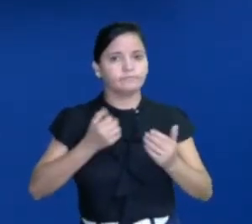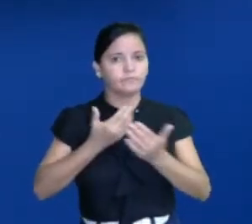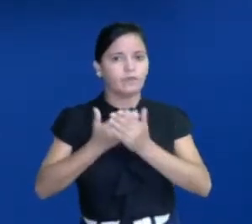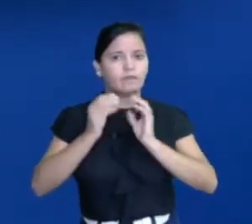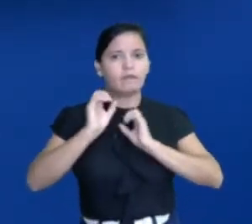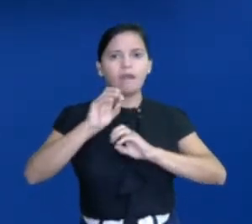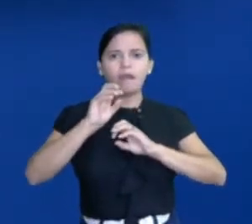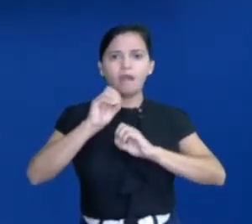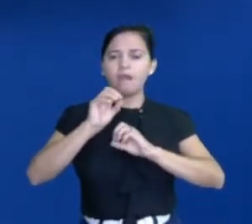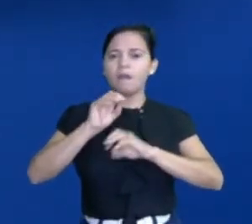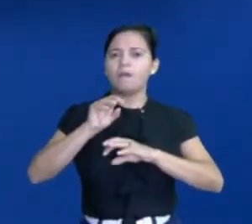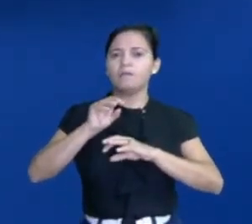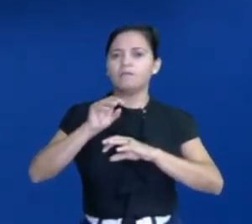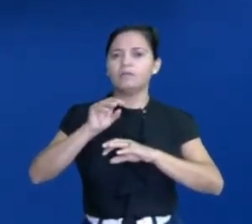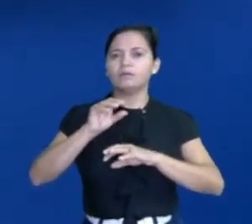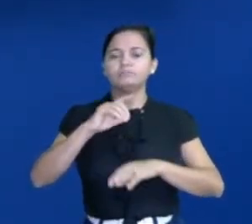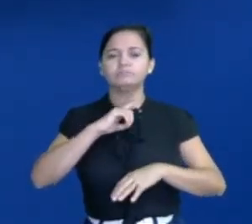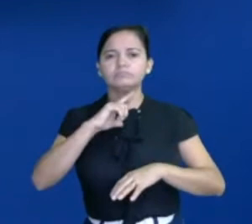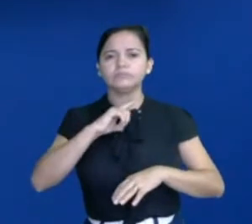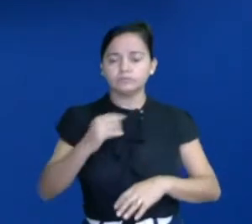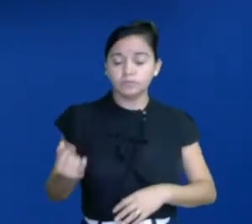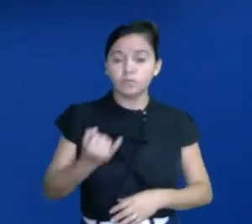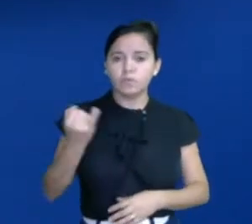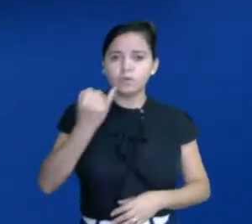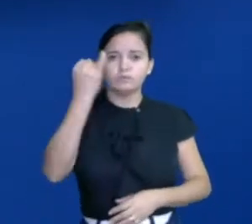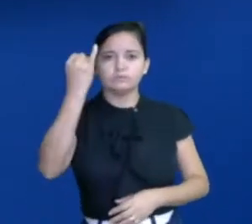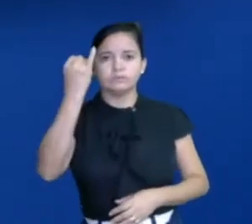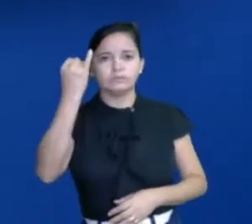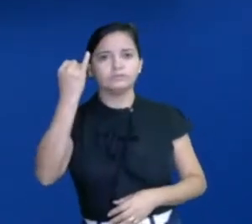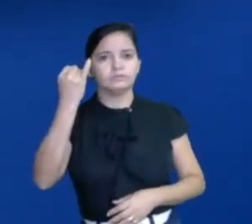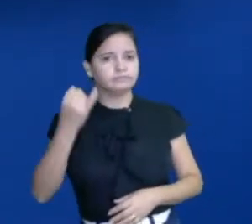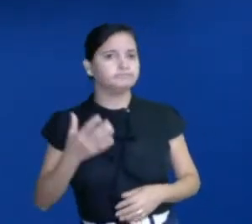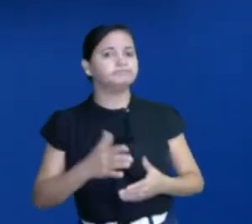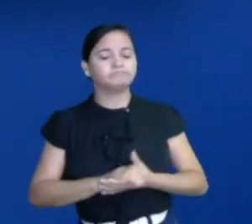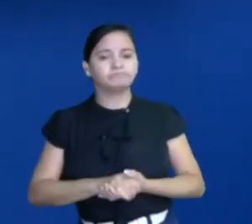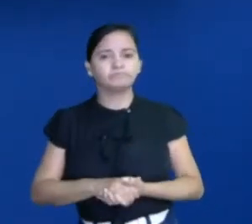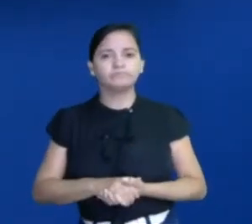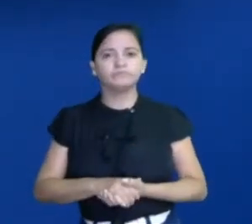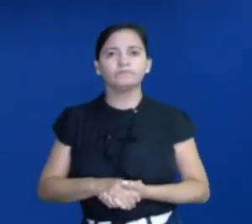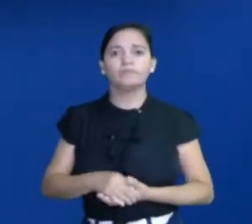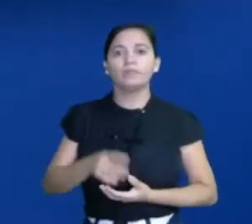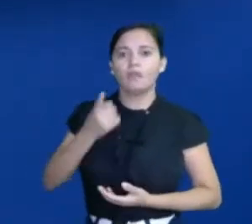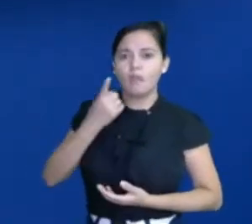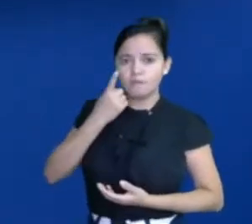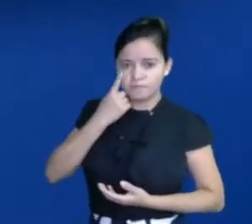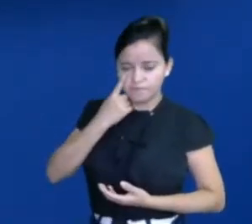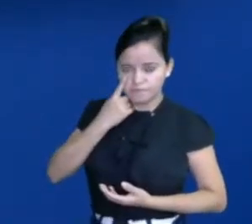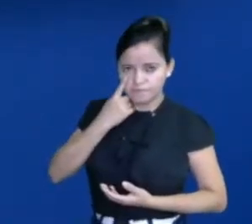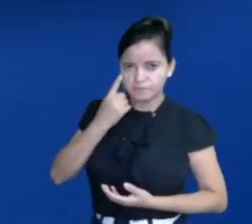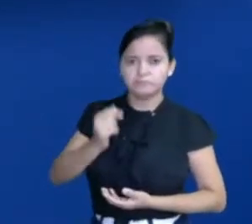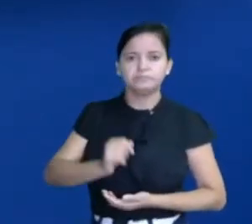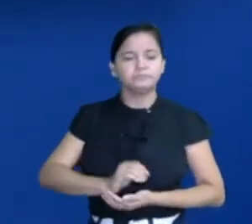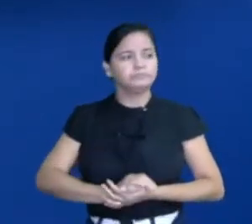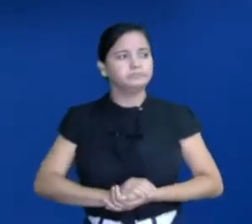aula, tendo essa necessidade de uma aula como essa, certo? Então, vejam só.